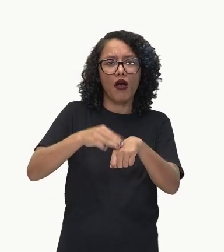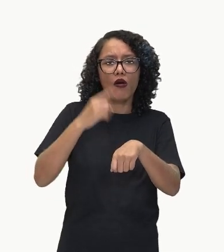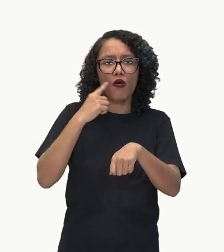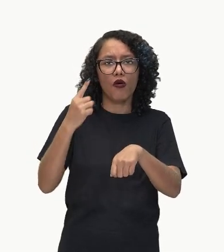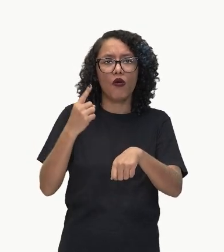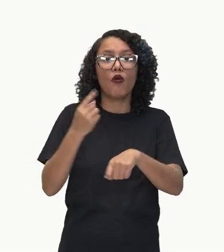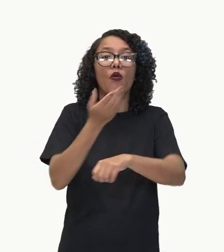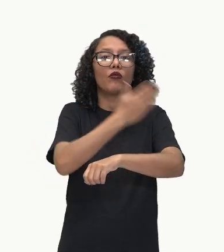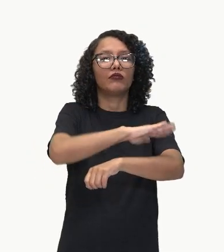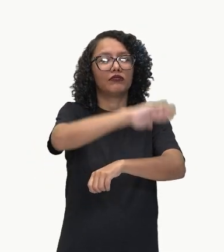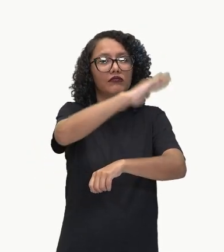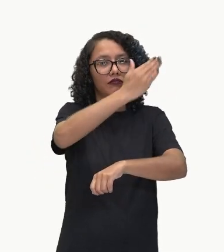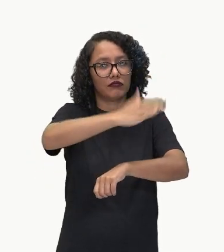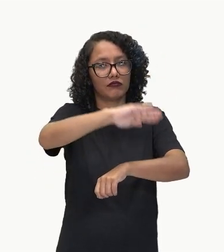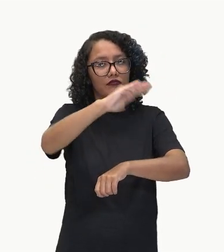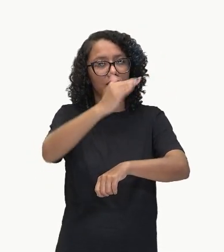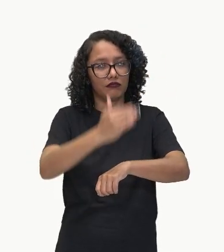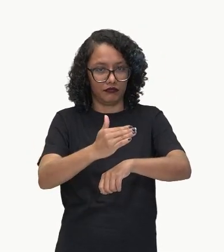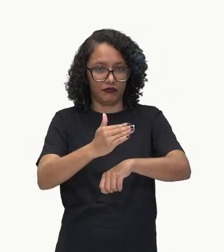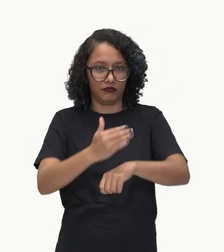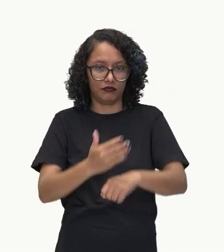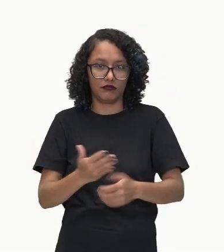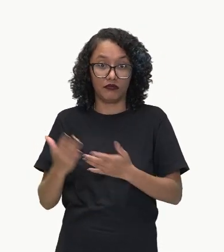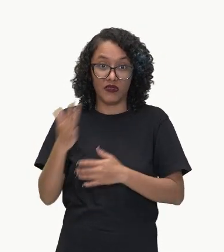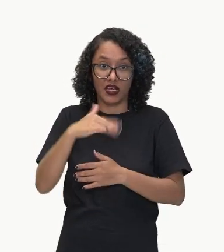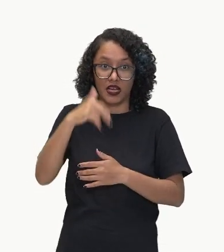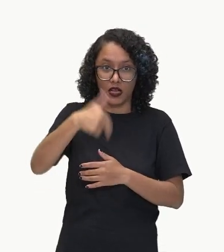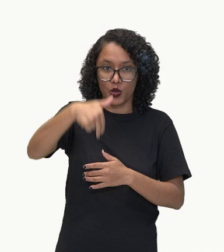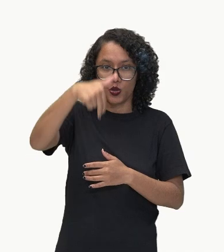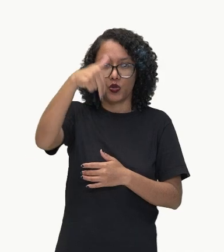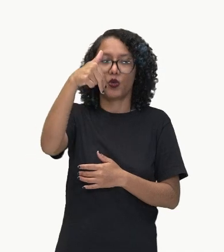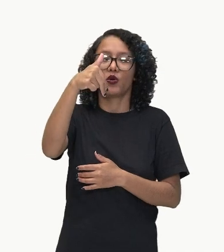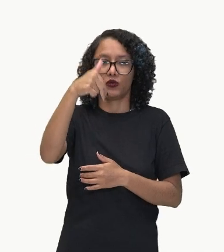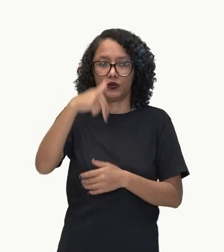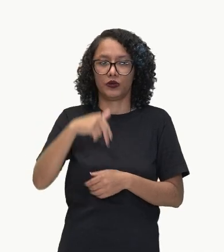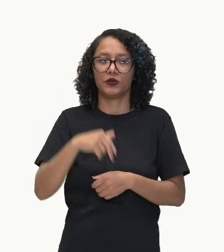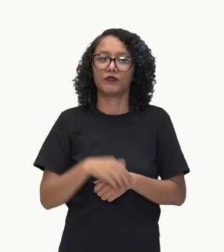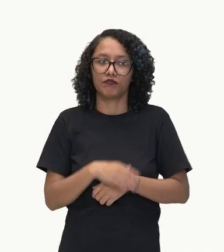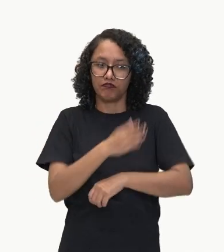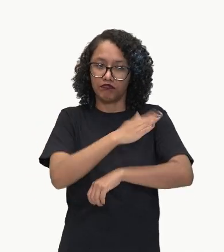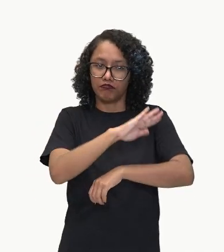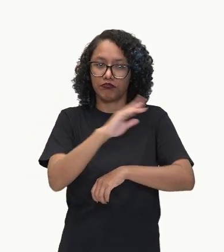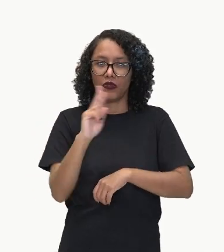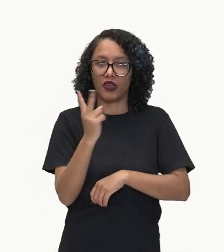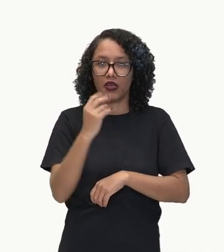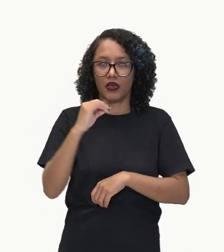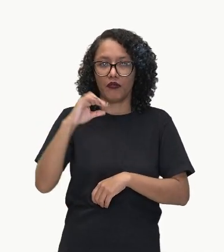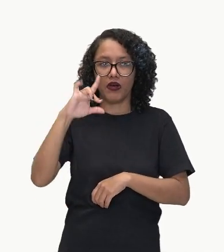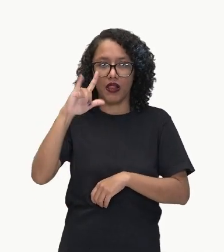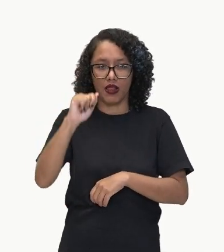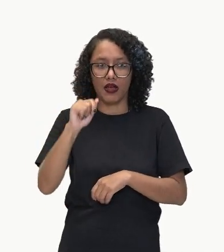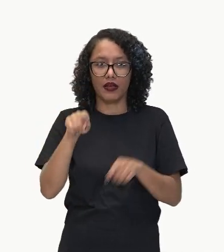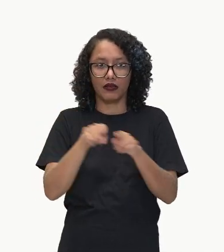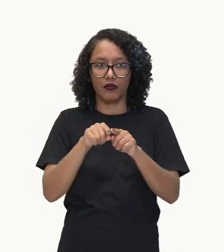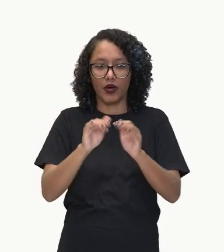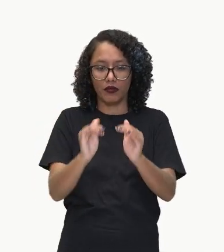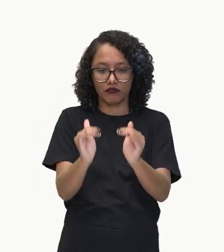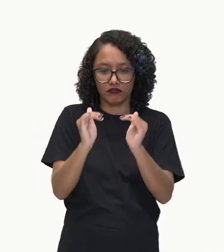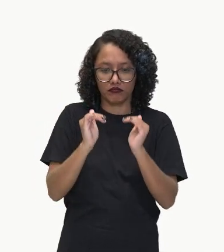do Himalaia. Então, ao norte, eu tenho a Cordilheira do Himalaia. Aí ele botou que no centro-sul